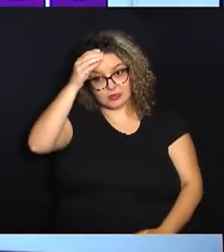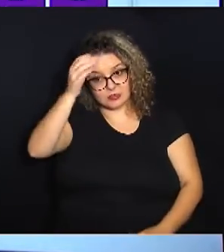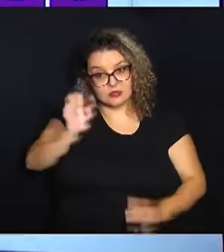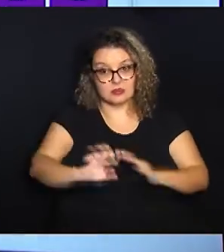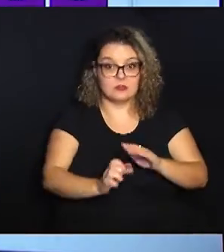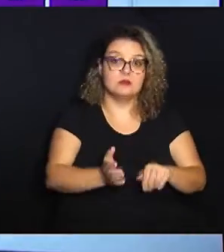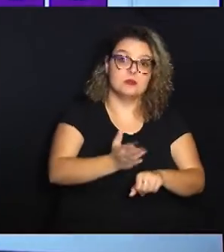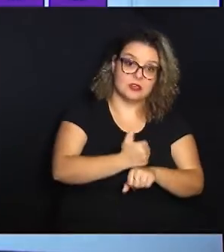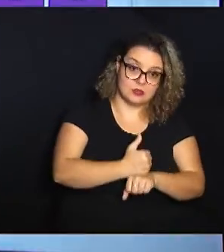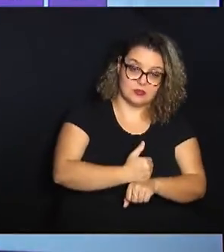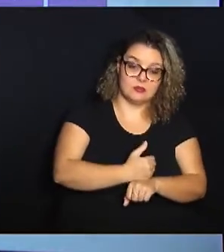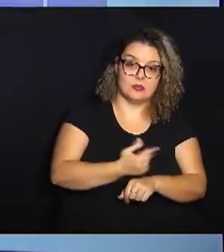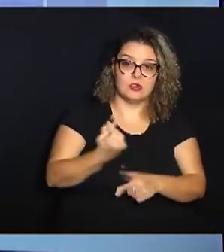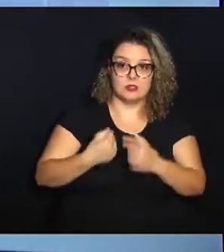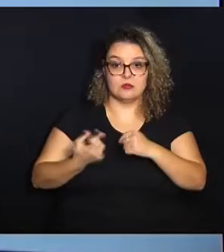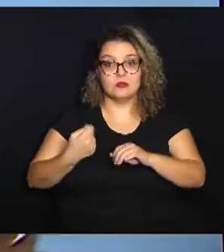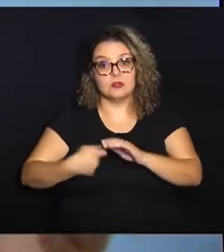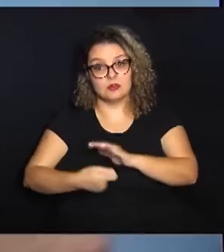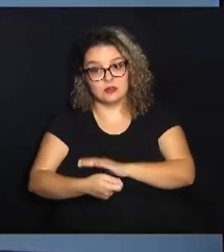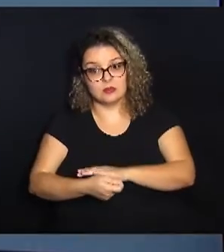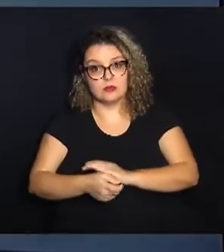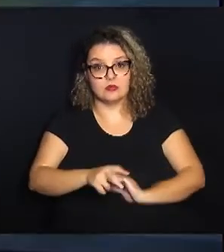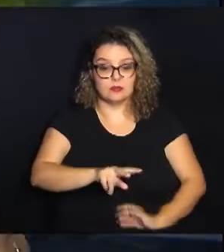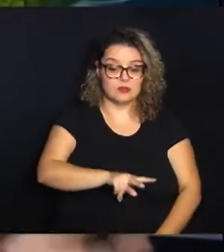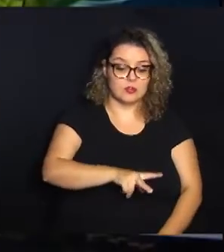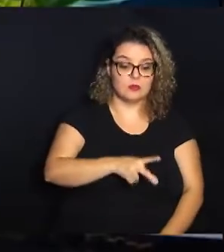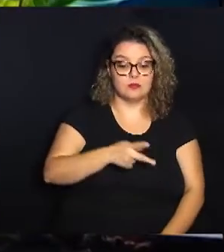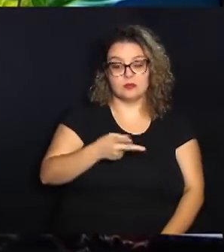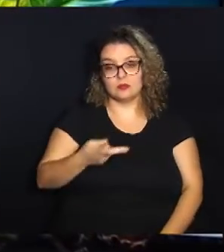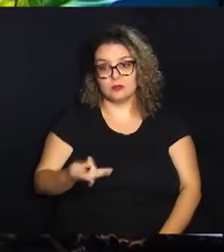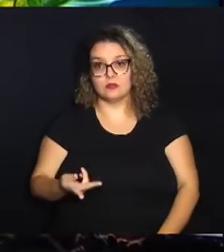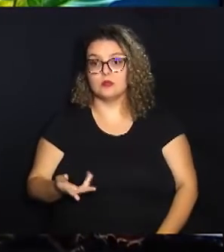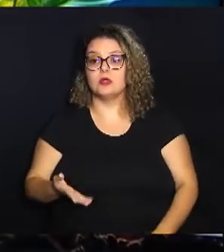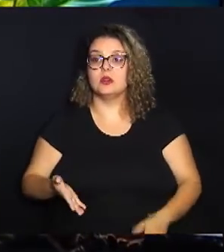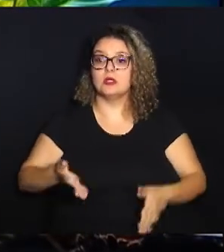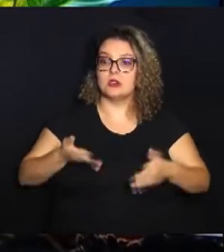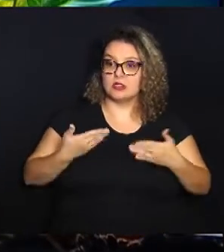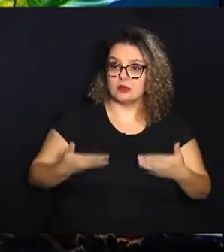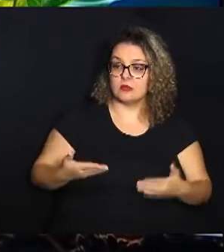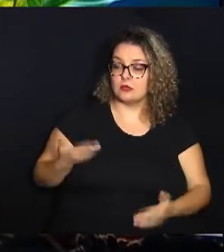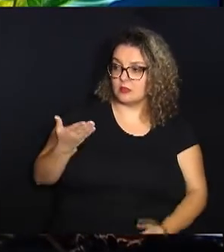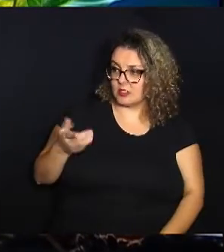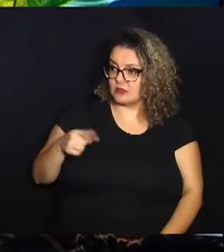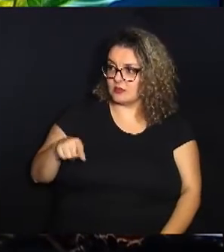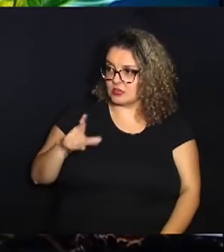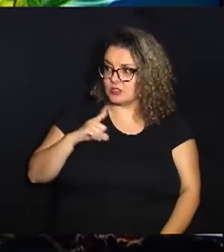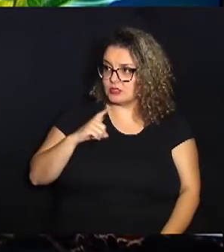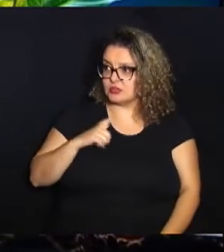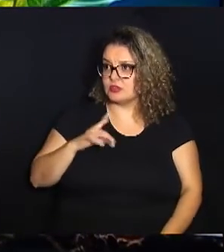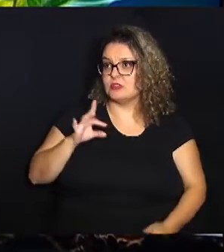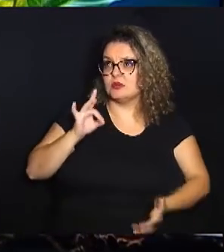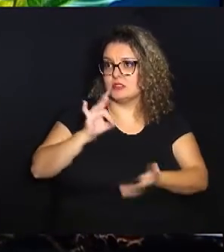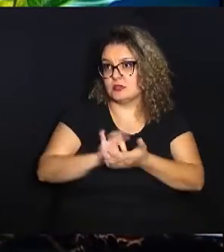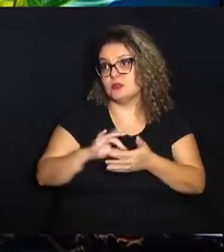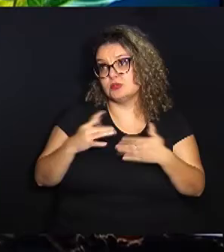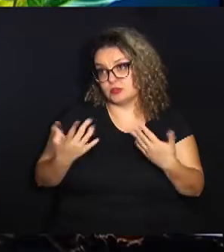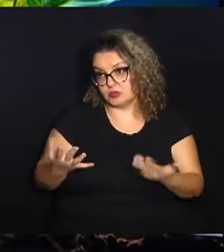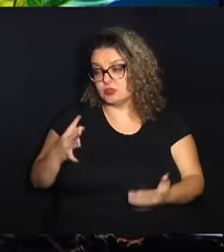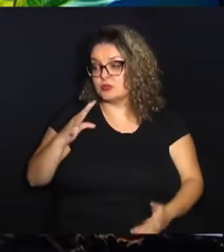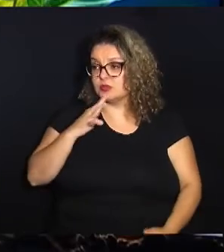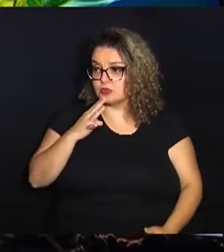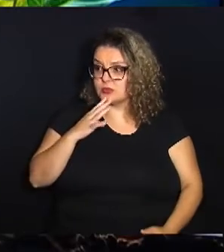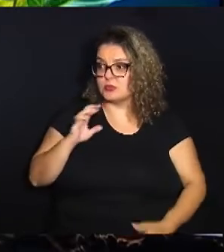anterior. Então, em termos de investimento, até foi uma transição suave. Mas vocês tiveram que, na verdade, apesar de conhecer